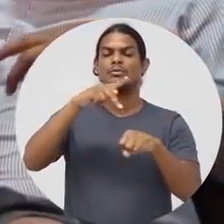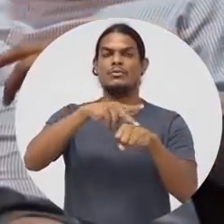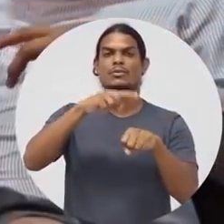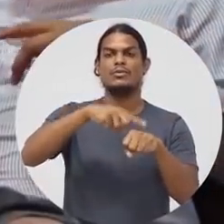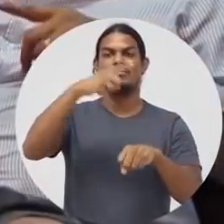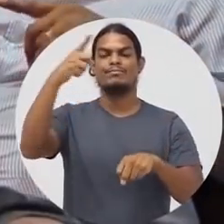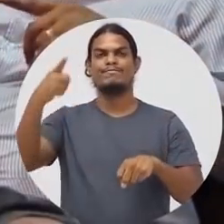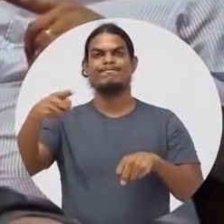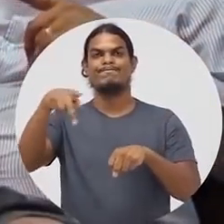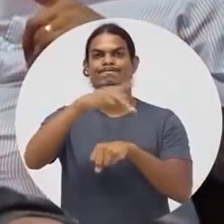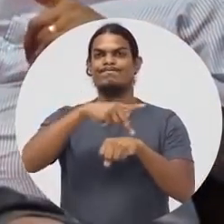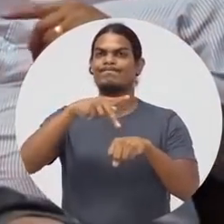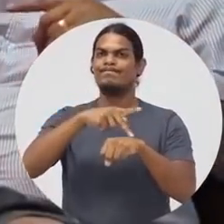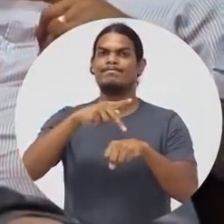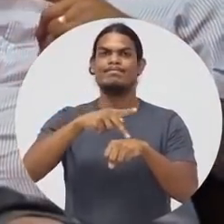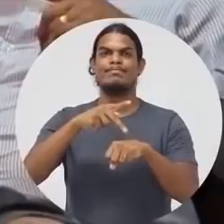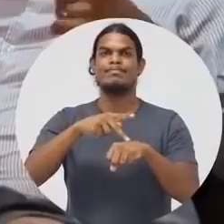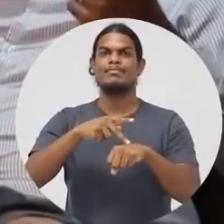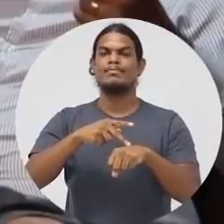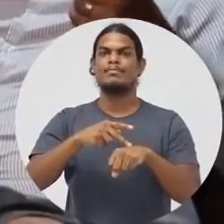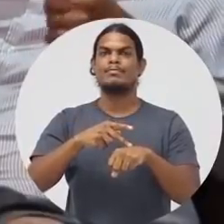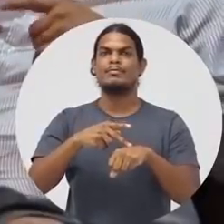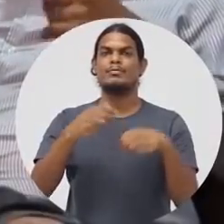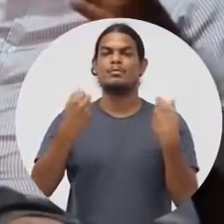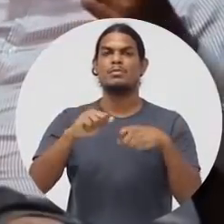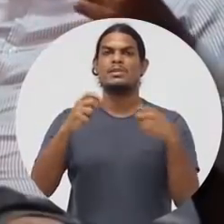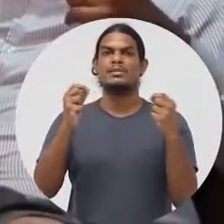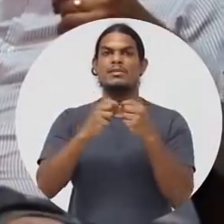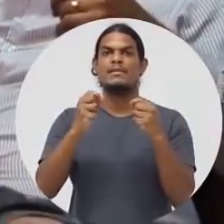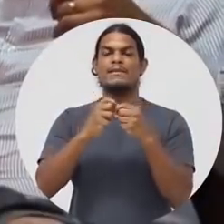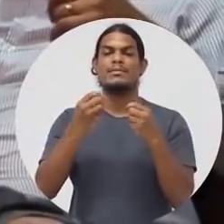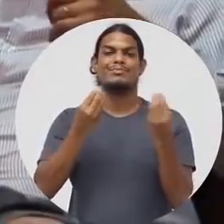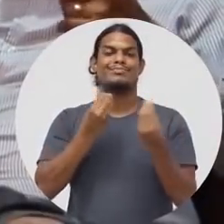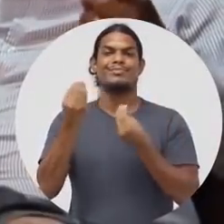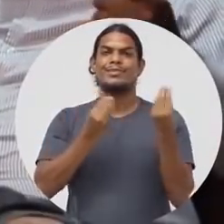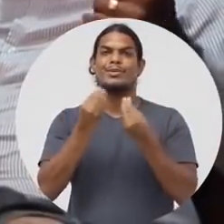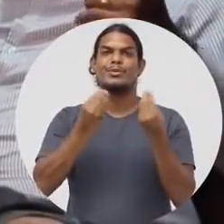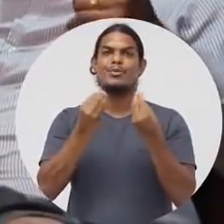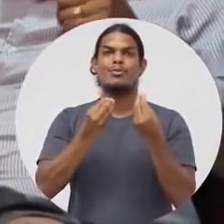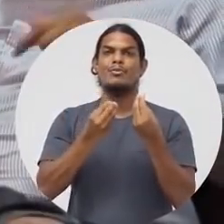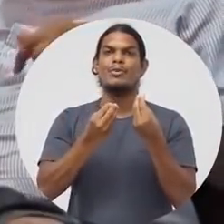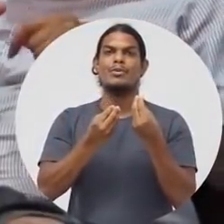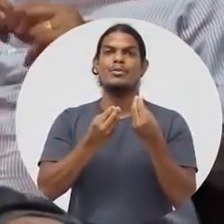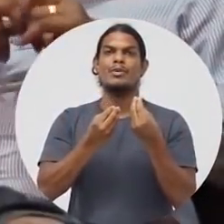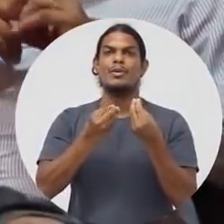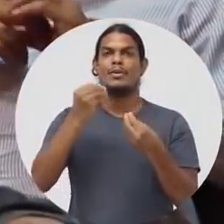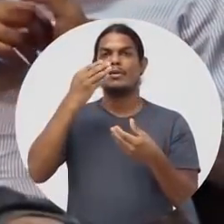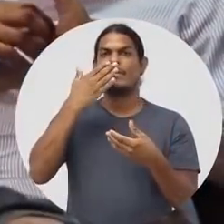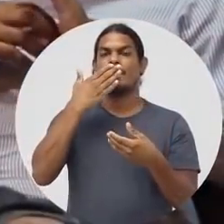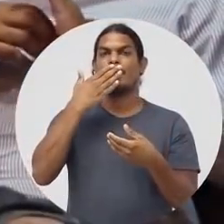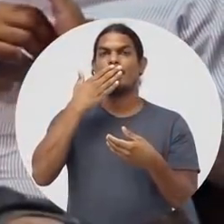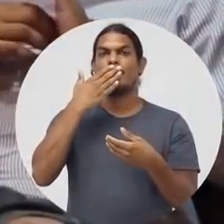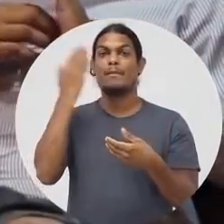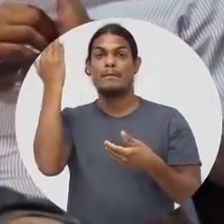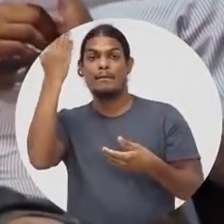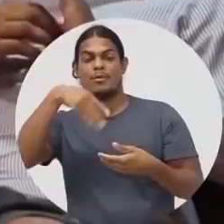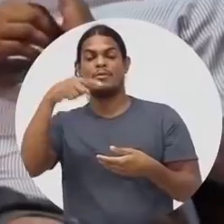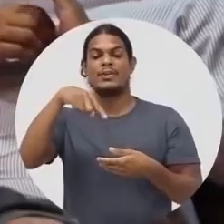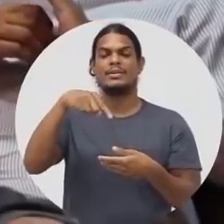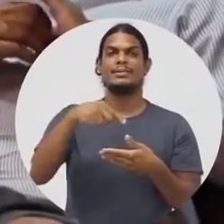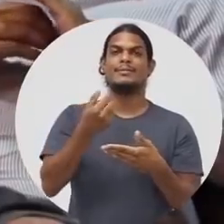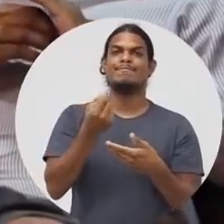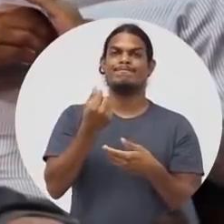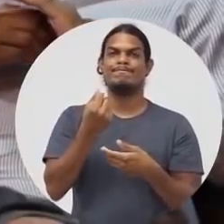saindo do país e ser feito esse crédito em outro banco. Eu não tenho como declarar esse dinheiro. Então, realmente tem que ser feito dentro de um banco